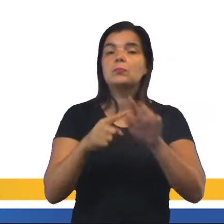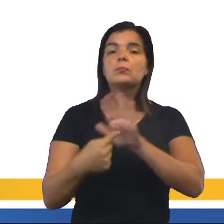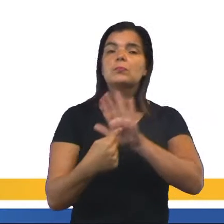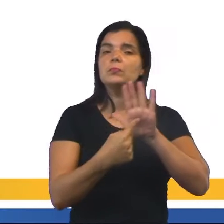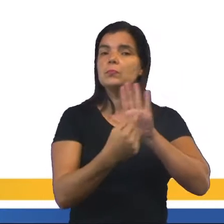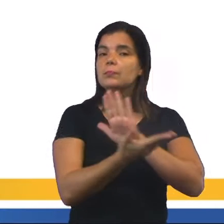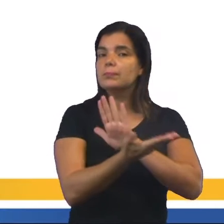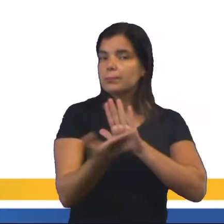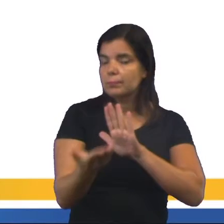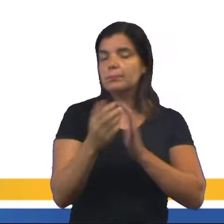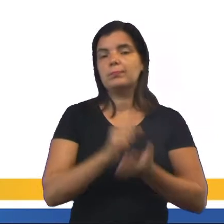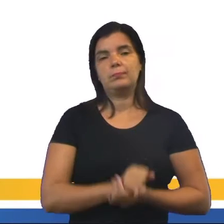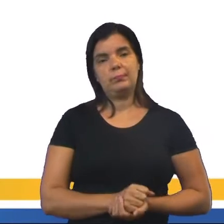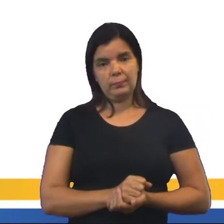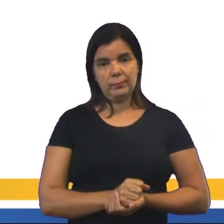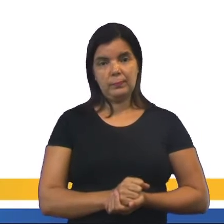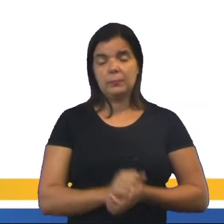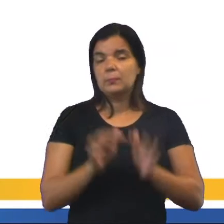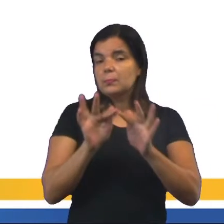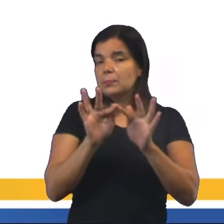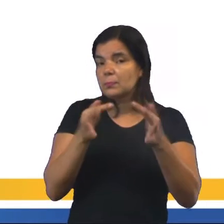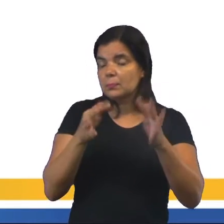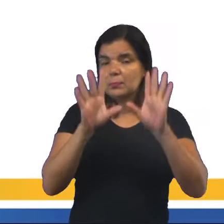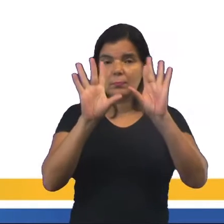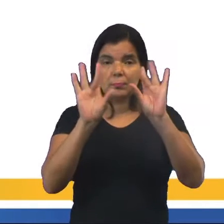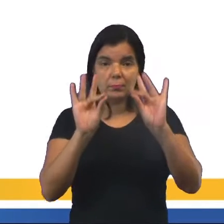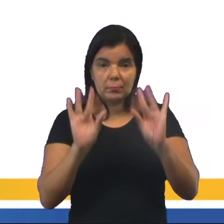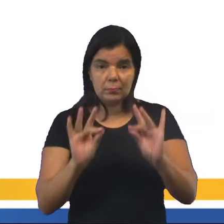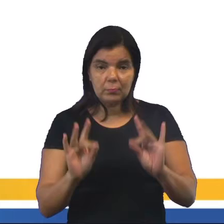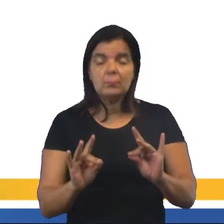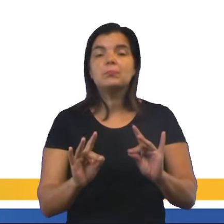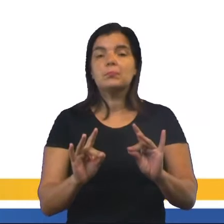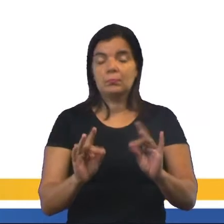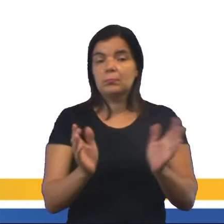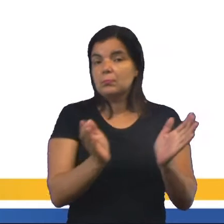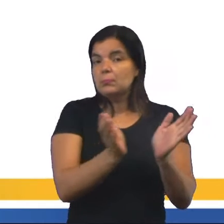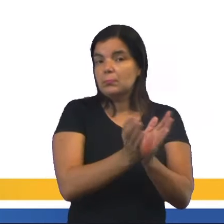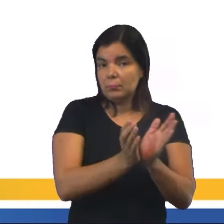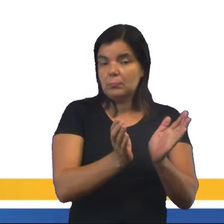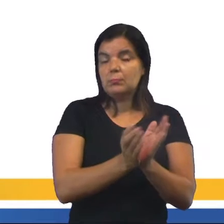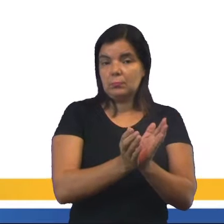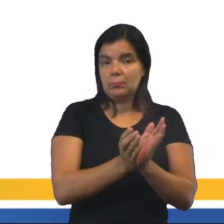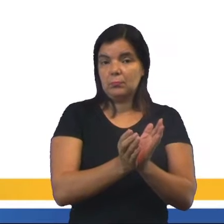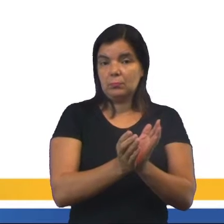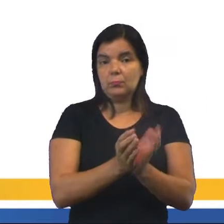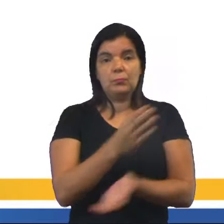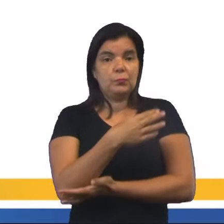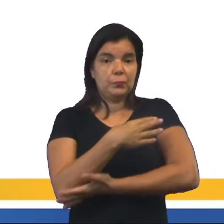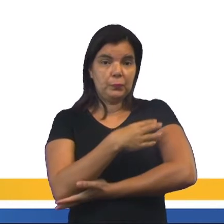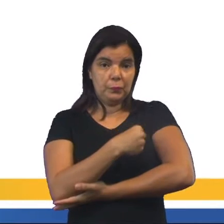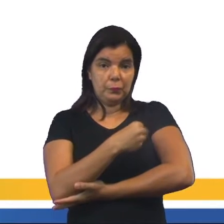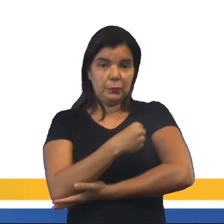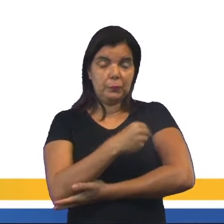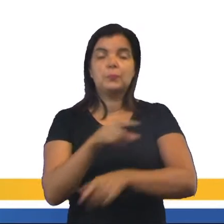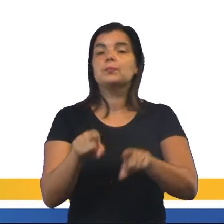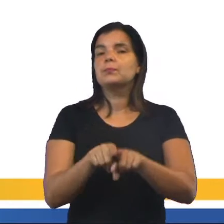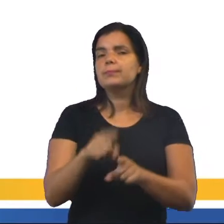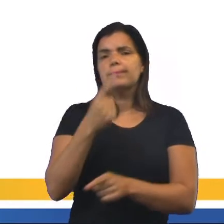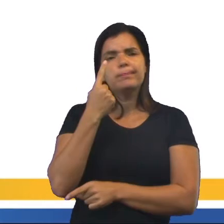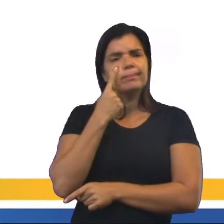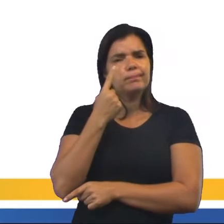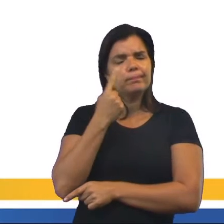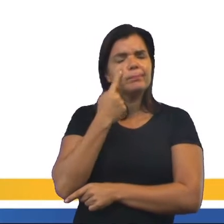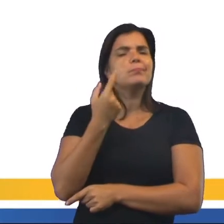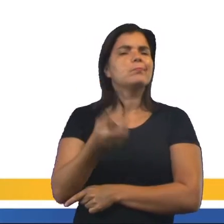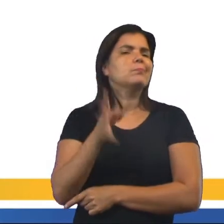para você de maneira sintetizada essa classe dos mamíferos, né? Olhem só como o mapa mental